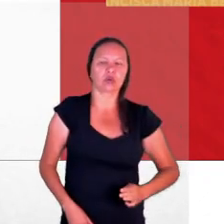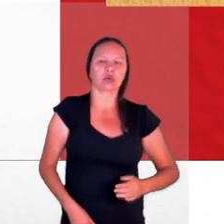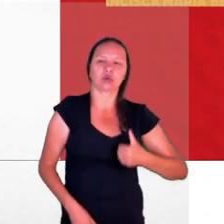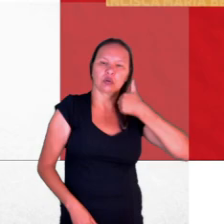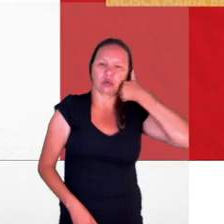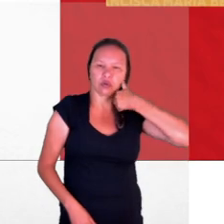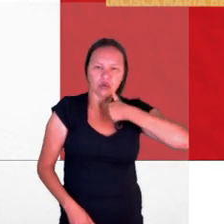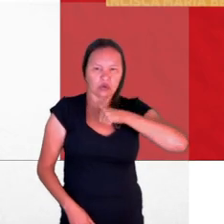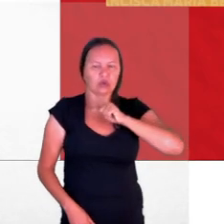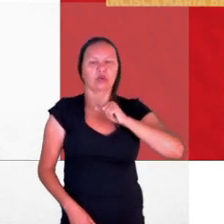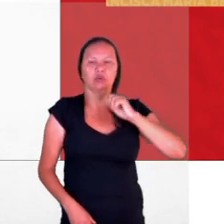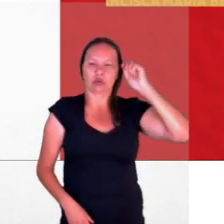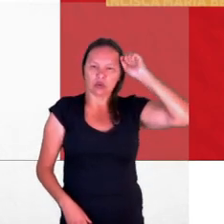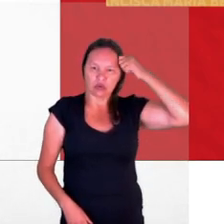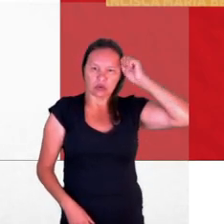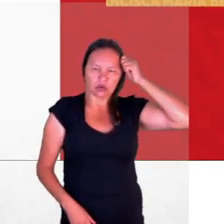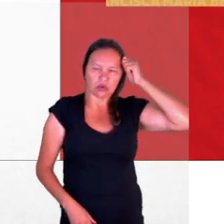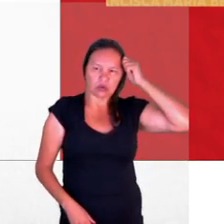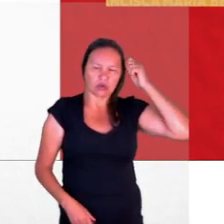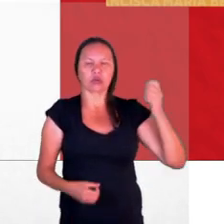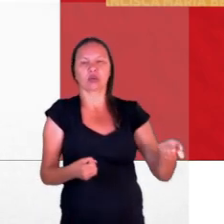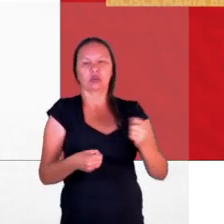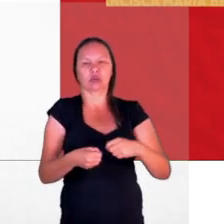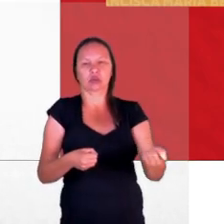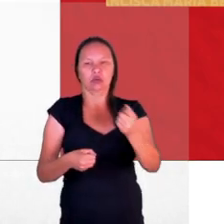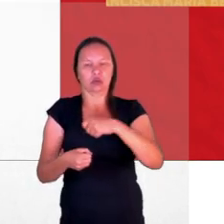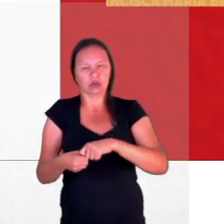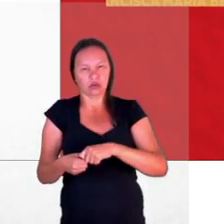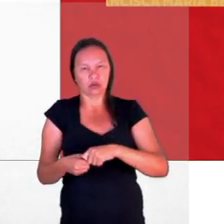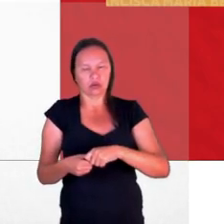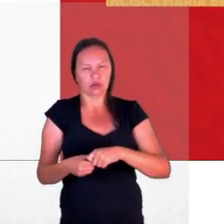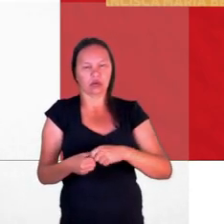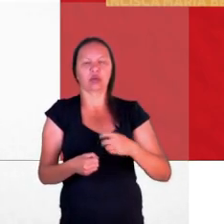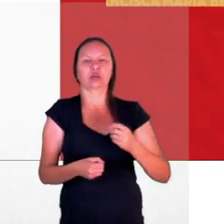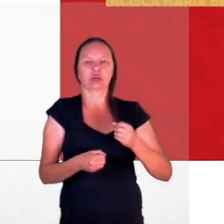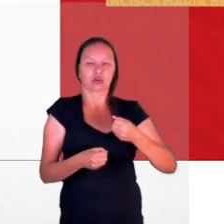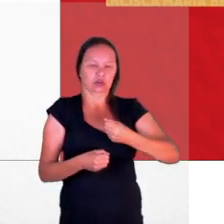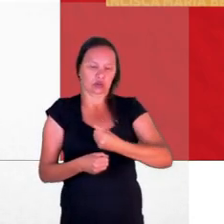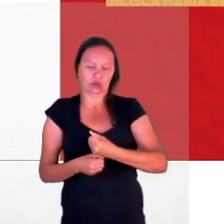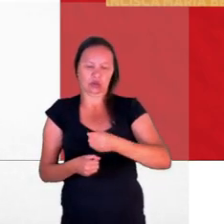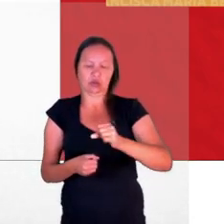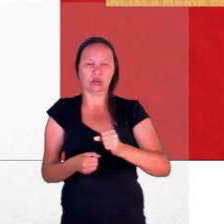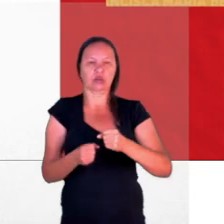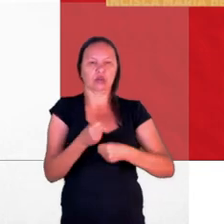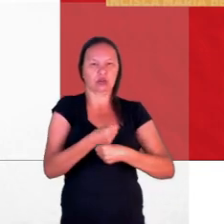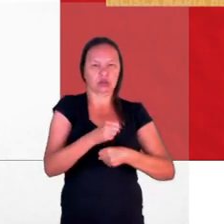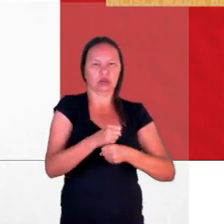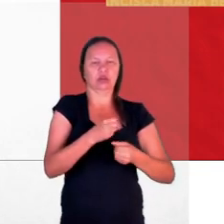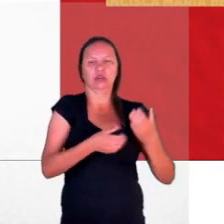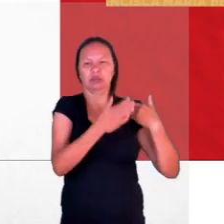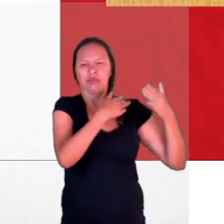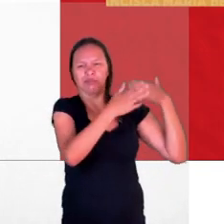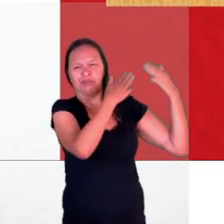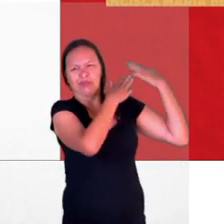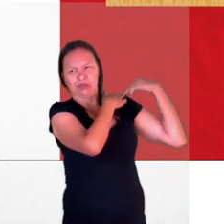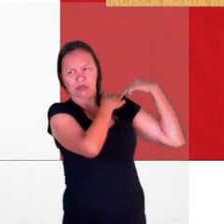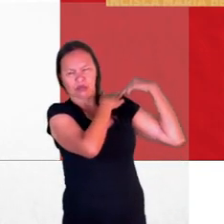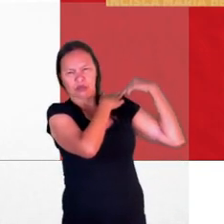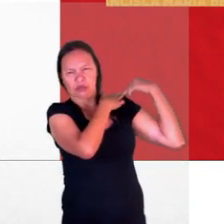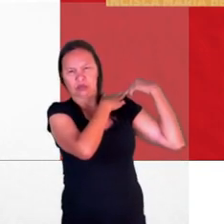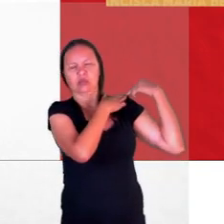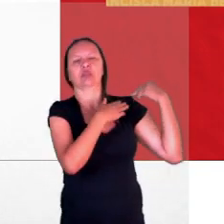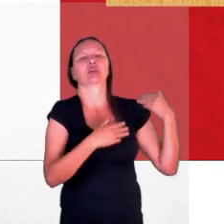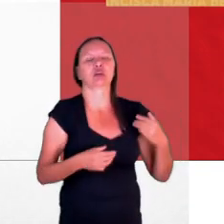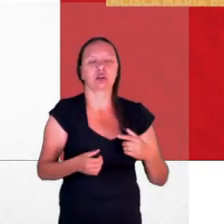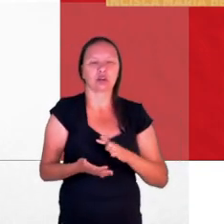era catadora de materiais recicláveis na favela do Canindé já na década de 60 então muito antes às vezes até de algum uns